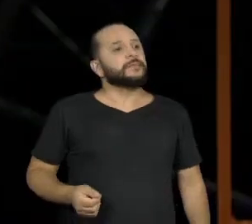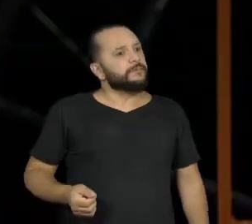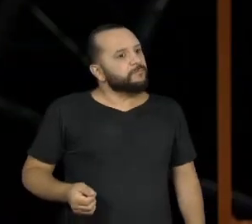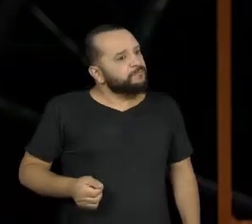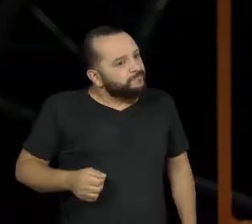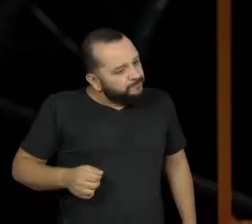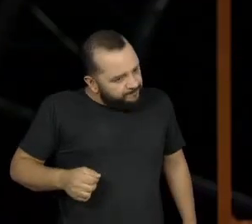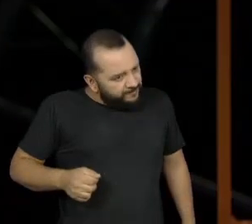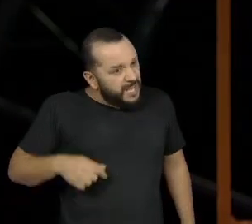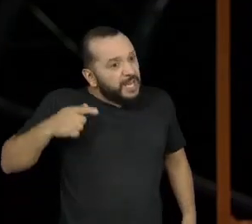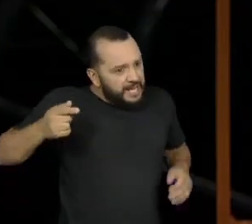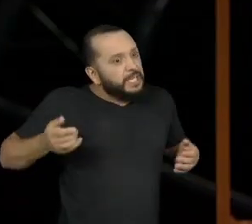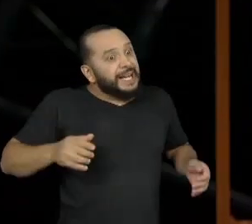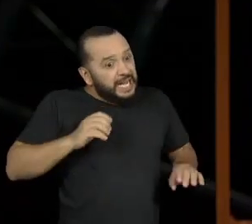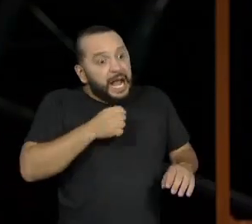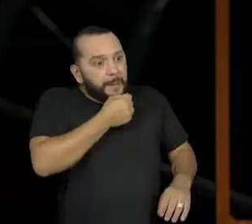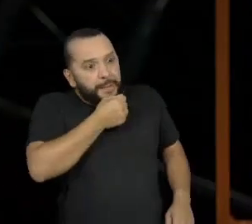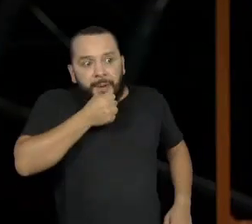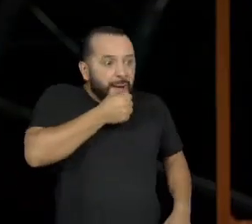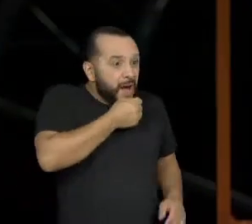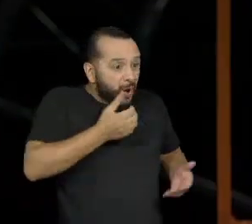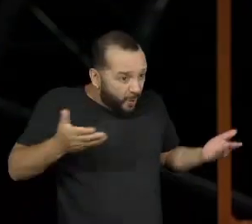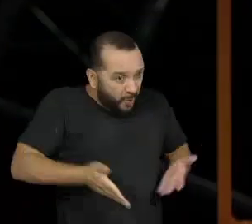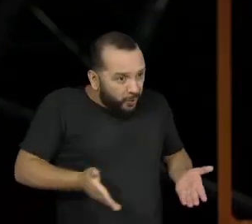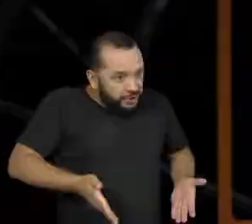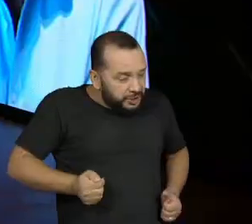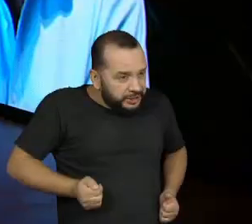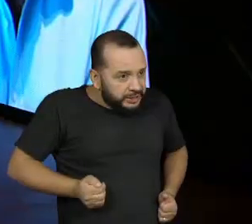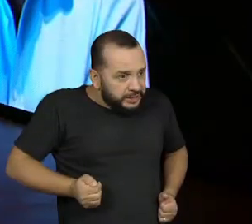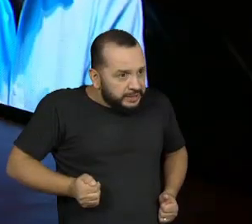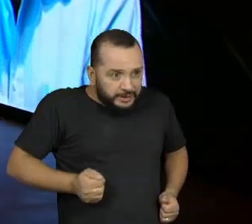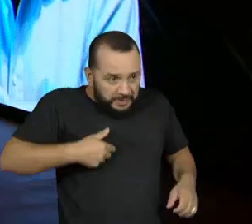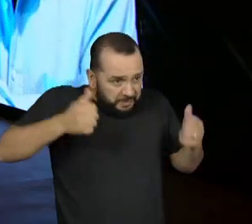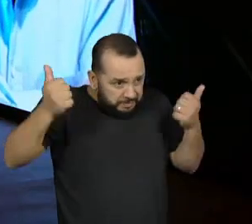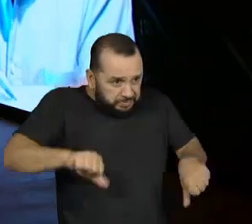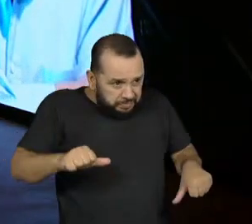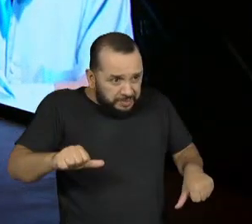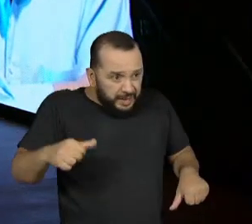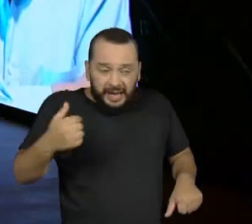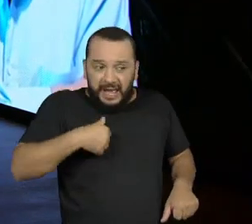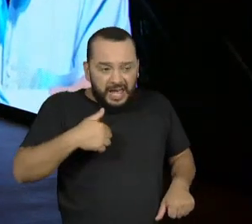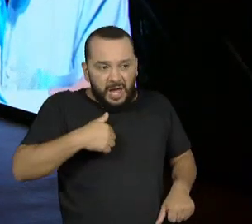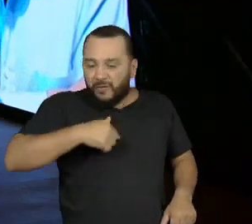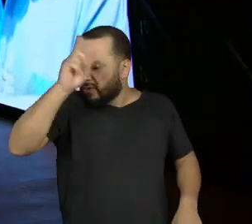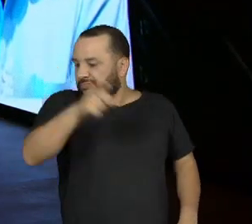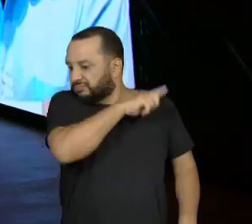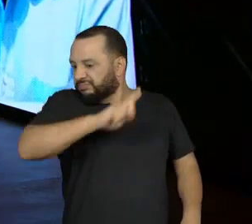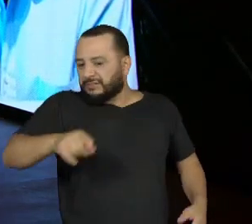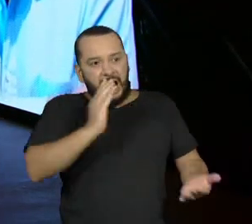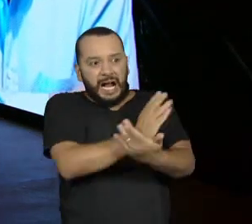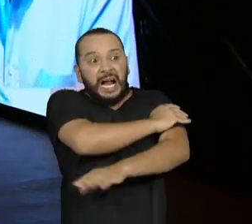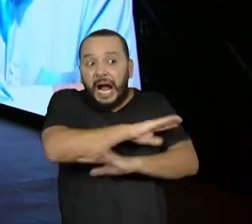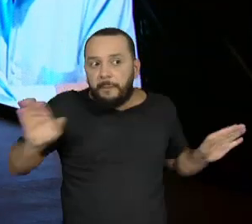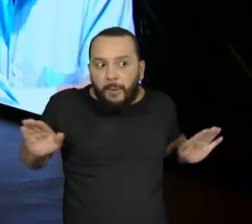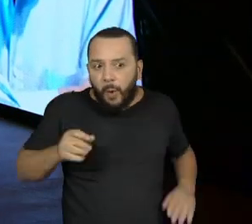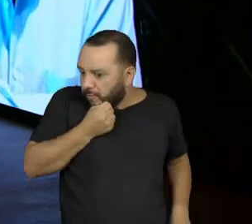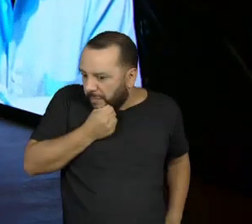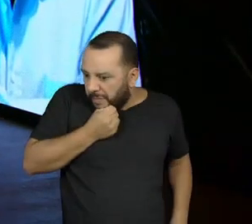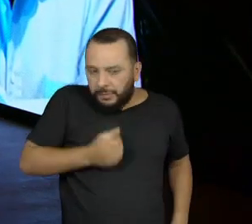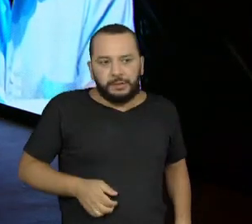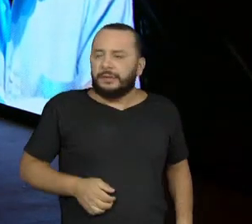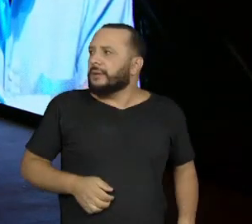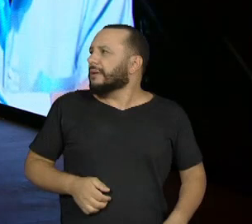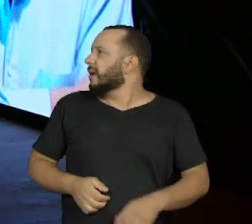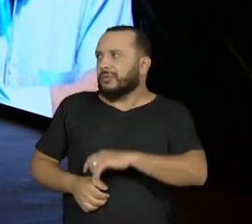se você não cantar hoje, eu nunca mais na vida vou pedir para você cantar. Nem para mim, nem para ninguém. Mãe, eu não